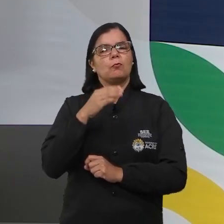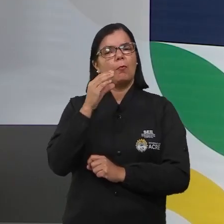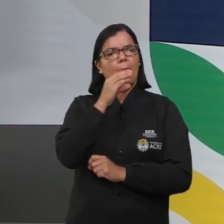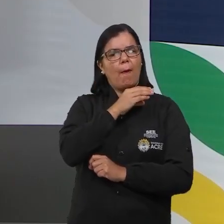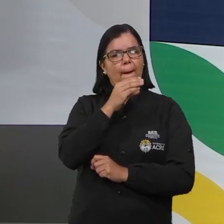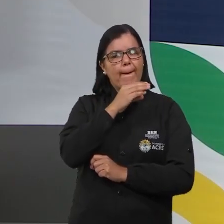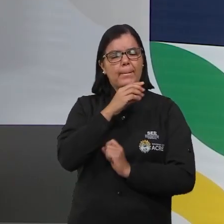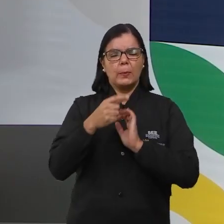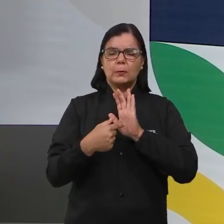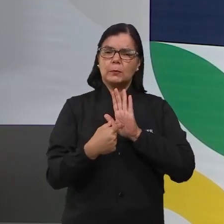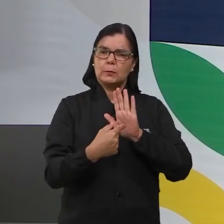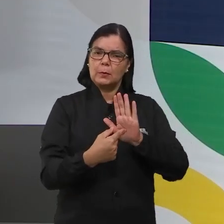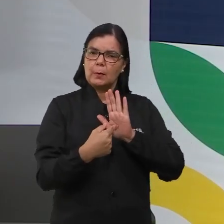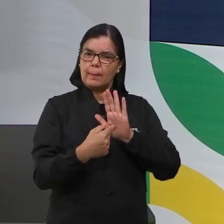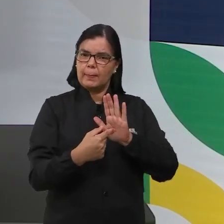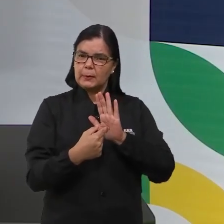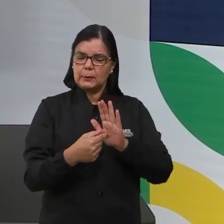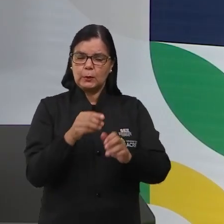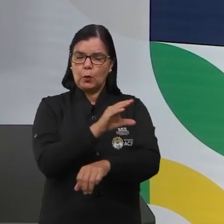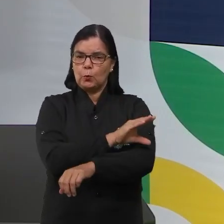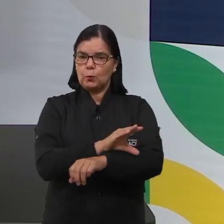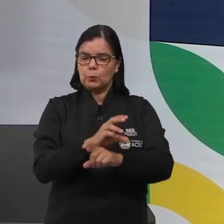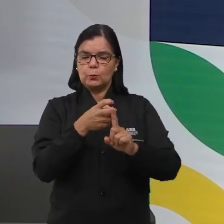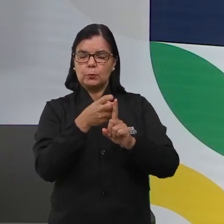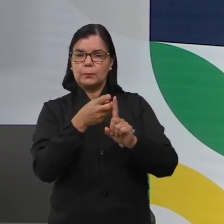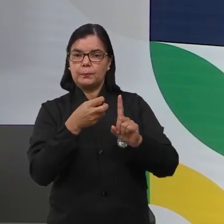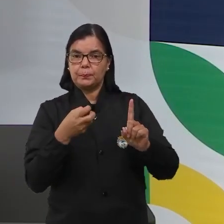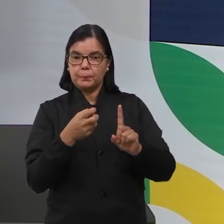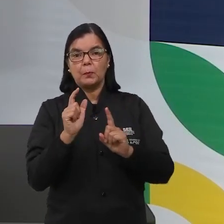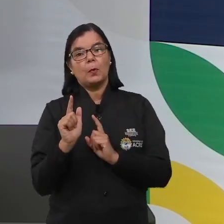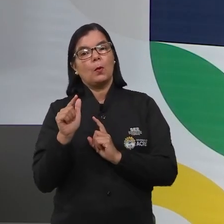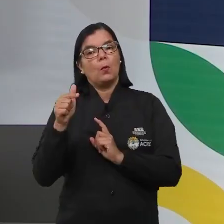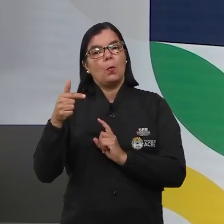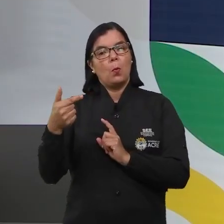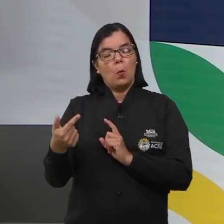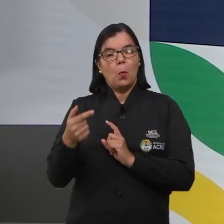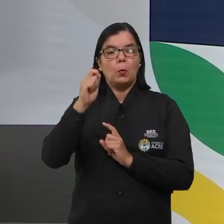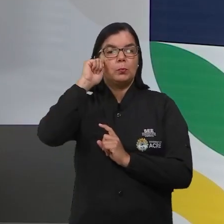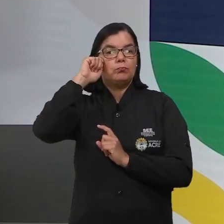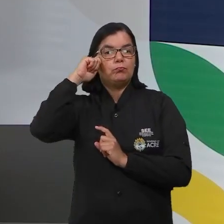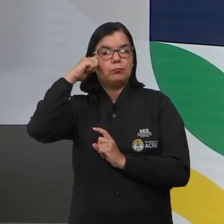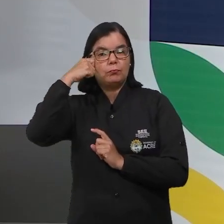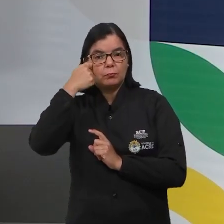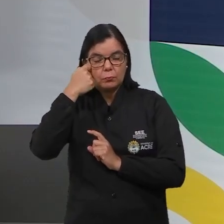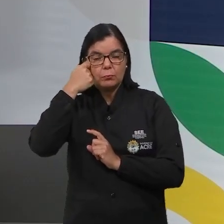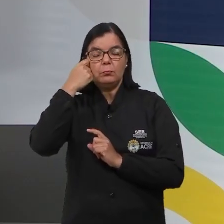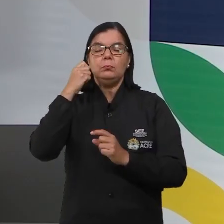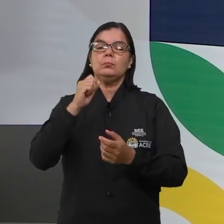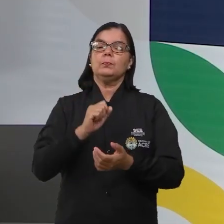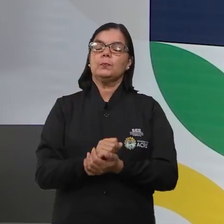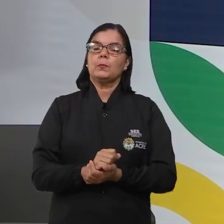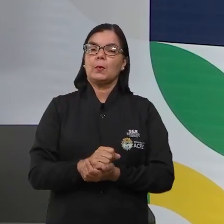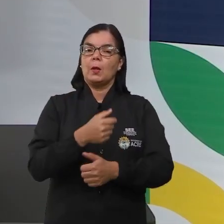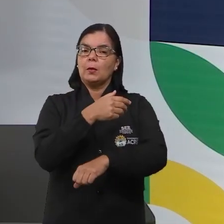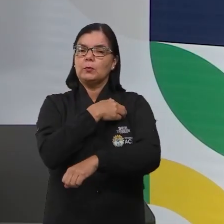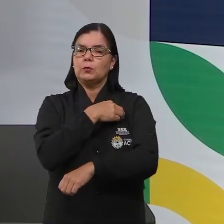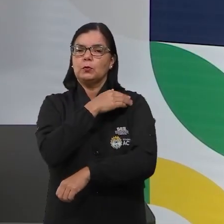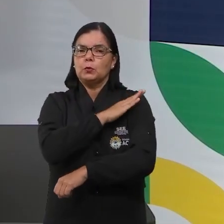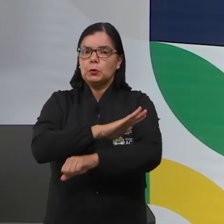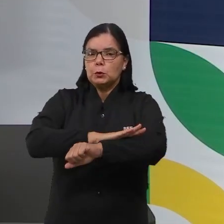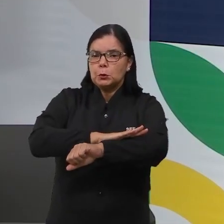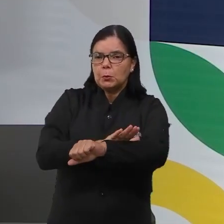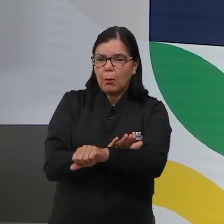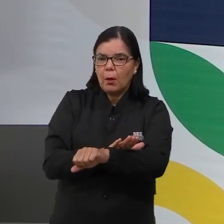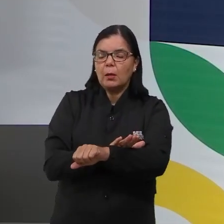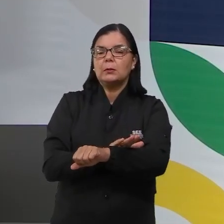fazer representações da cultura indígena ou da cultura negra de uma forma